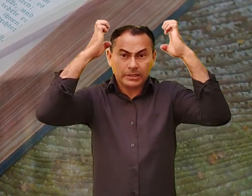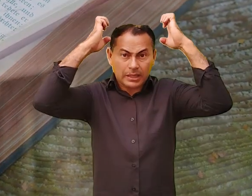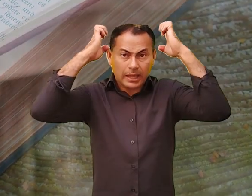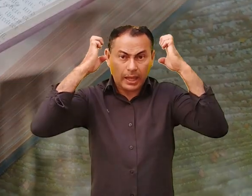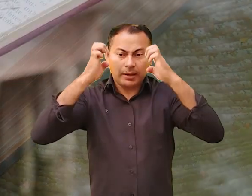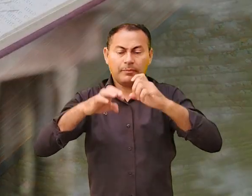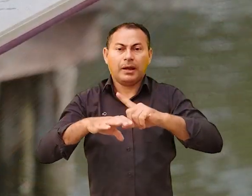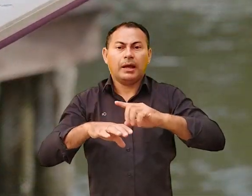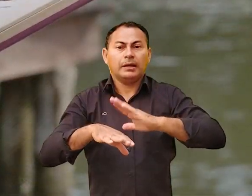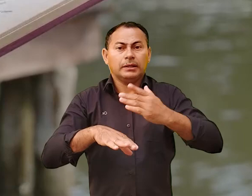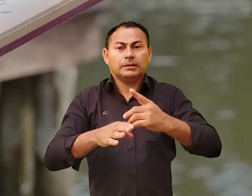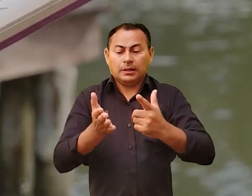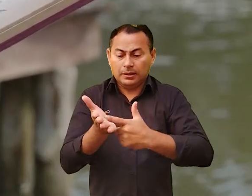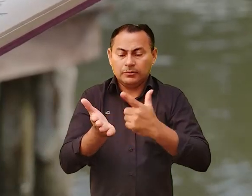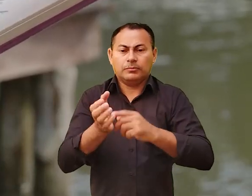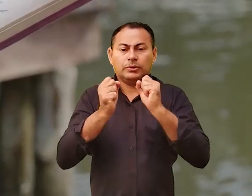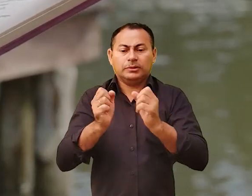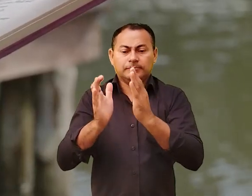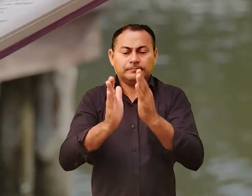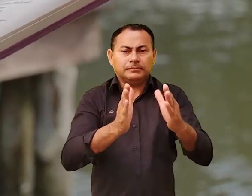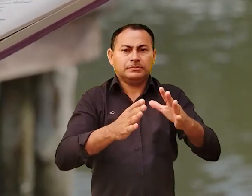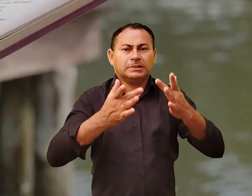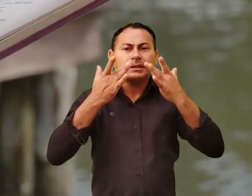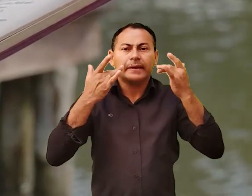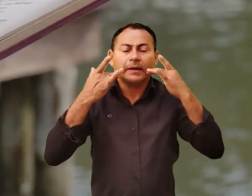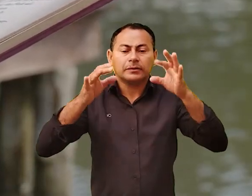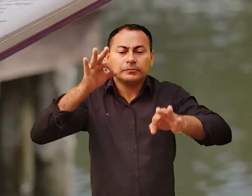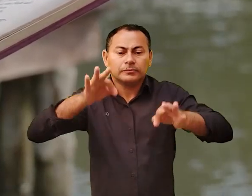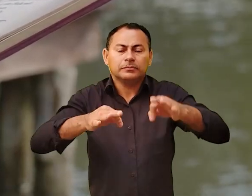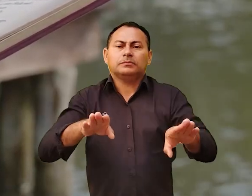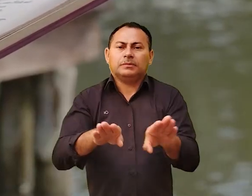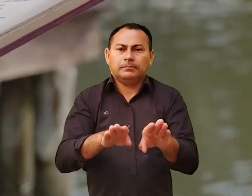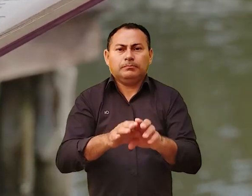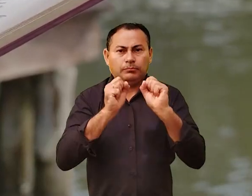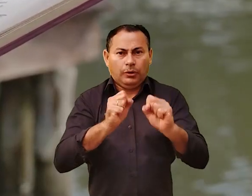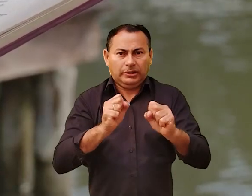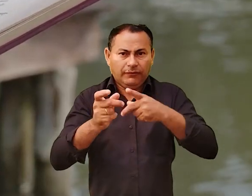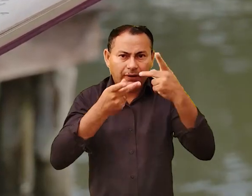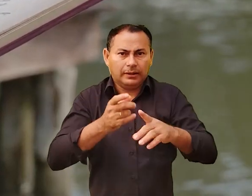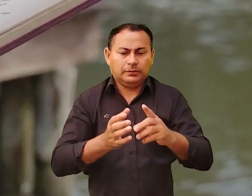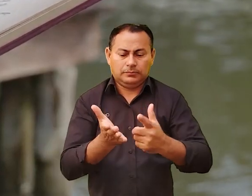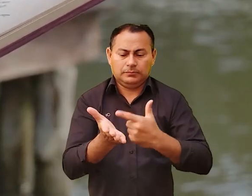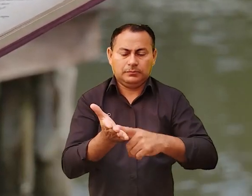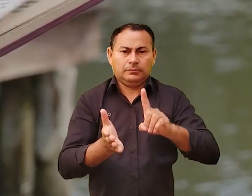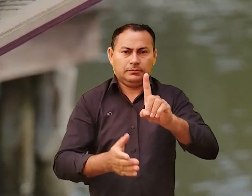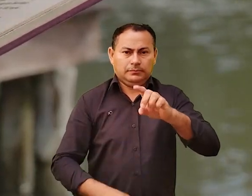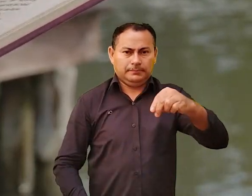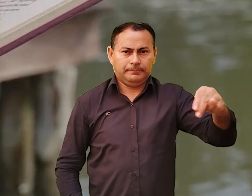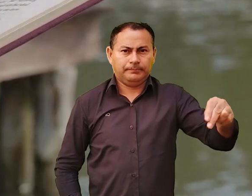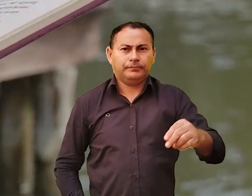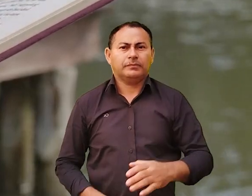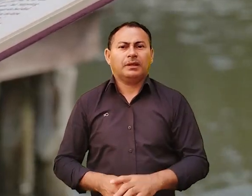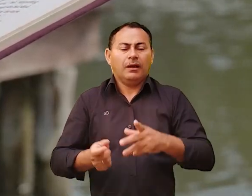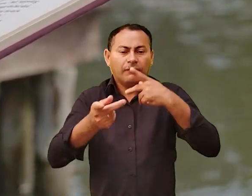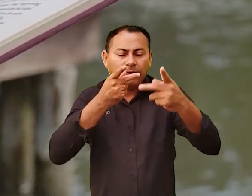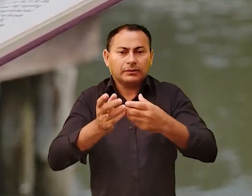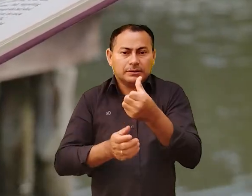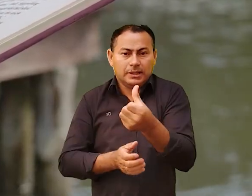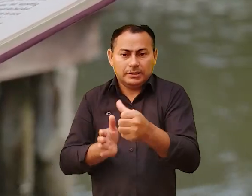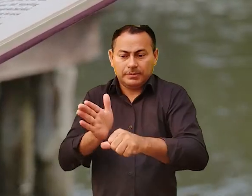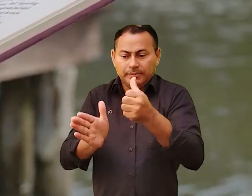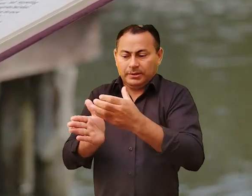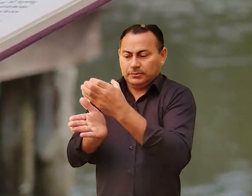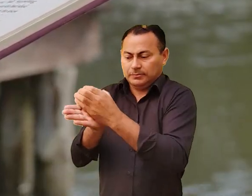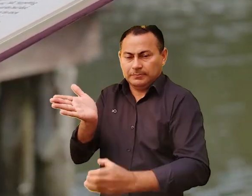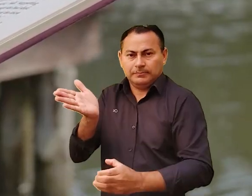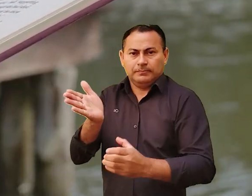mais um desses livros que poderia ser um roteiro de peça. O mesmo pode-se dizer do livro de Daniel. A narrativa dos 6